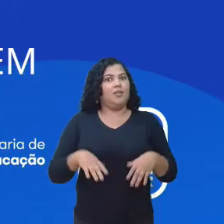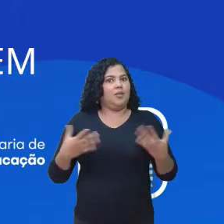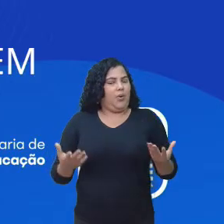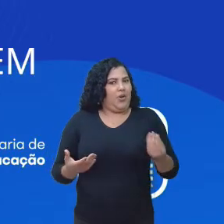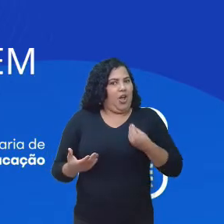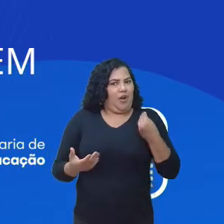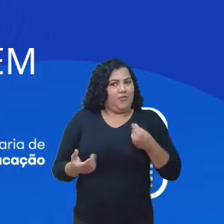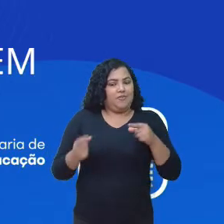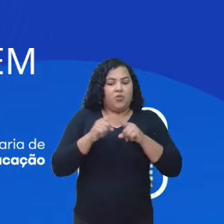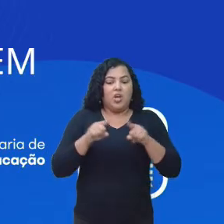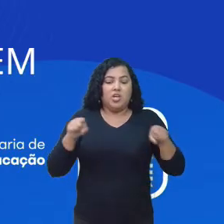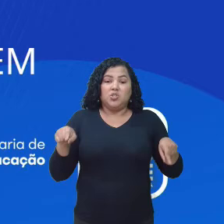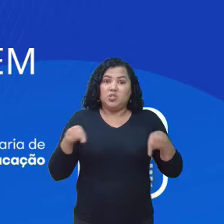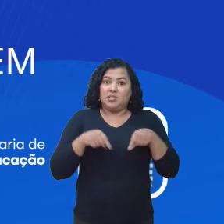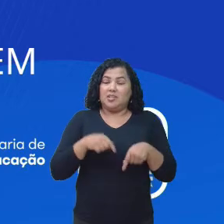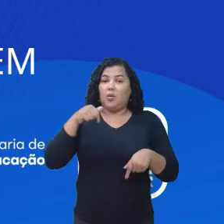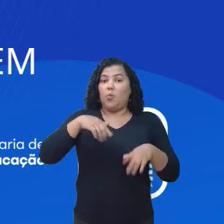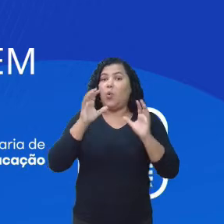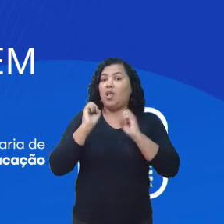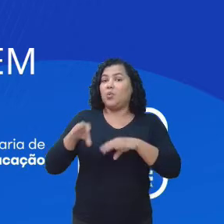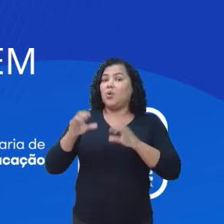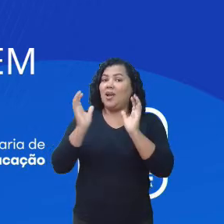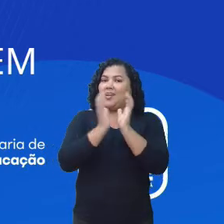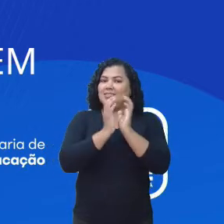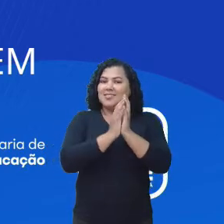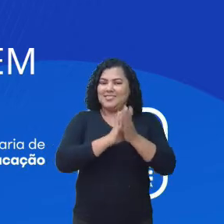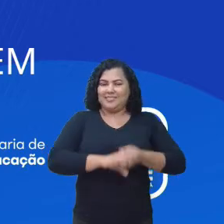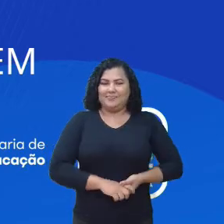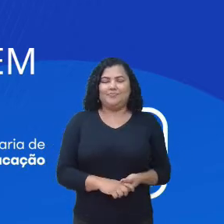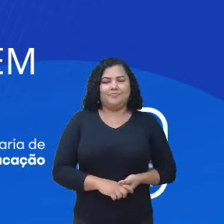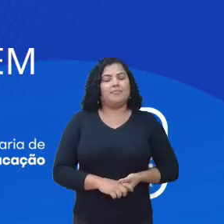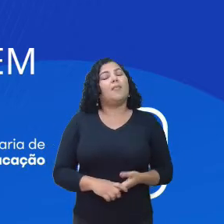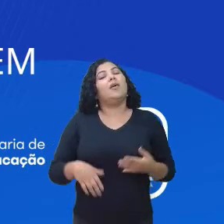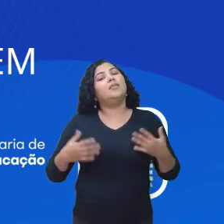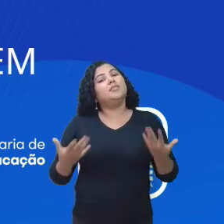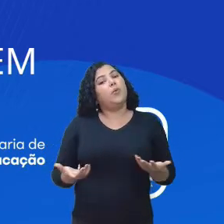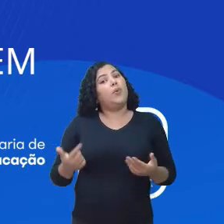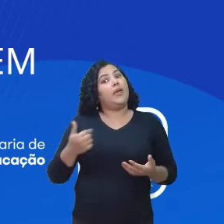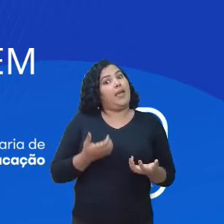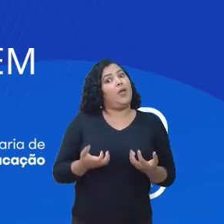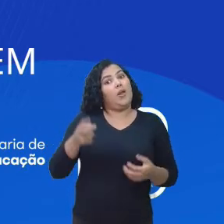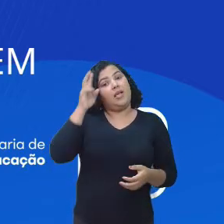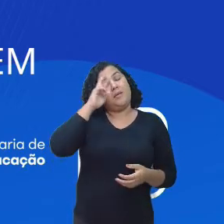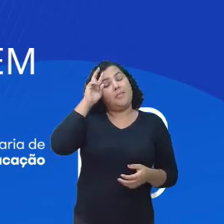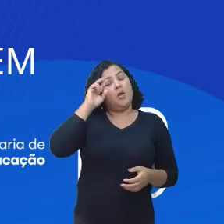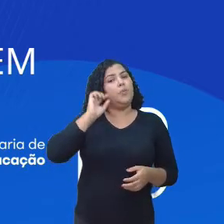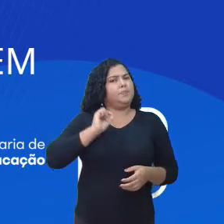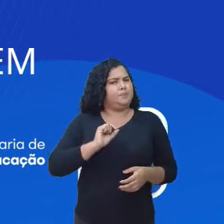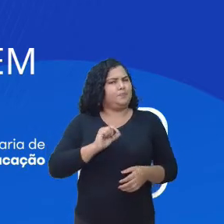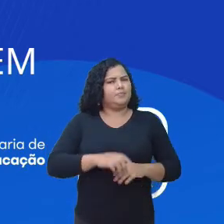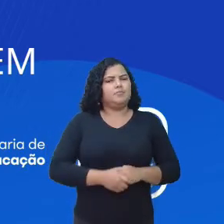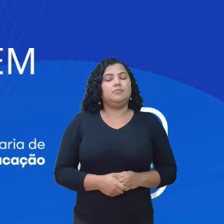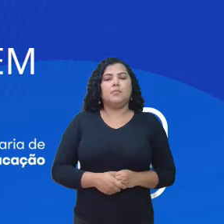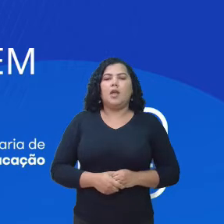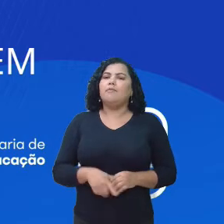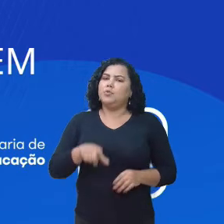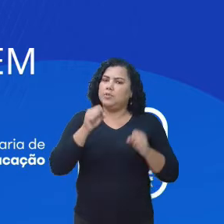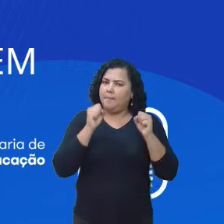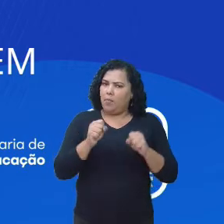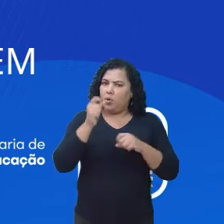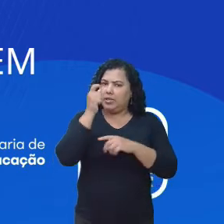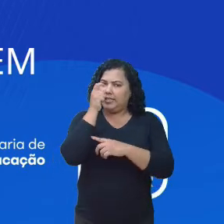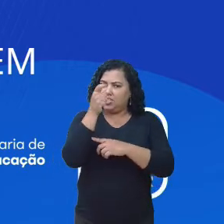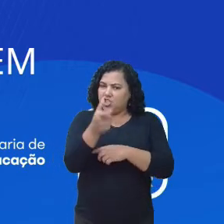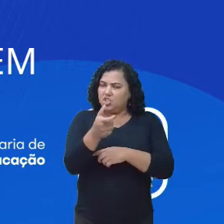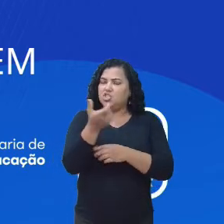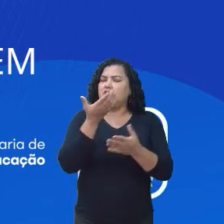vivo nos estúdios do Educa Recife, mas eu gostaria de lembrar a vocês que essa aula também ficará disponível nos aplicativos